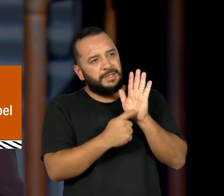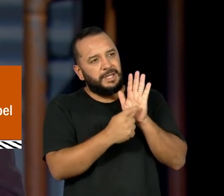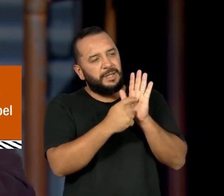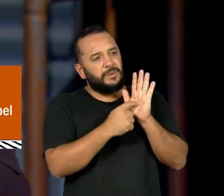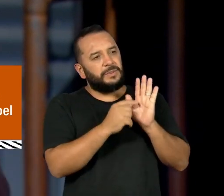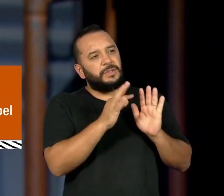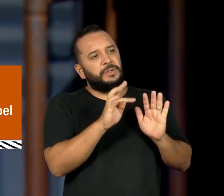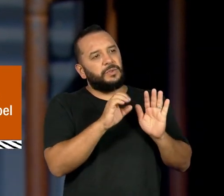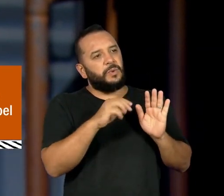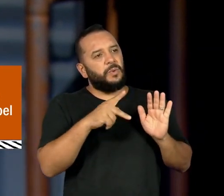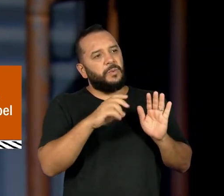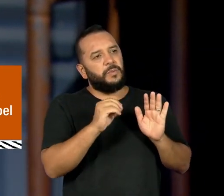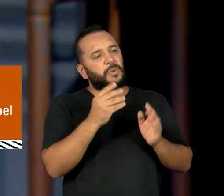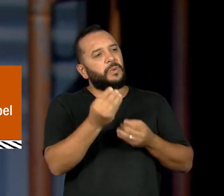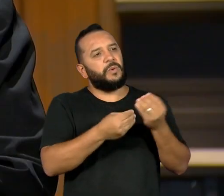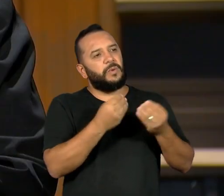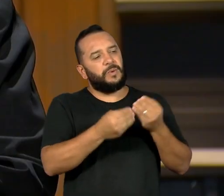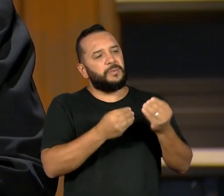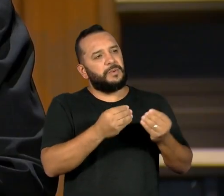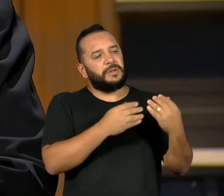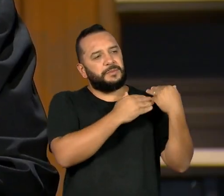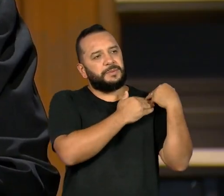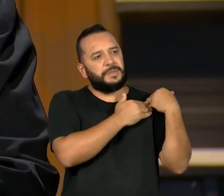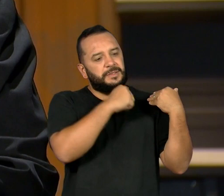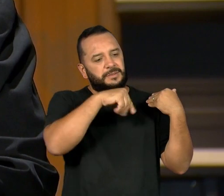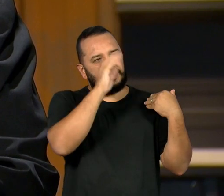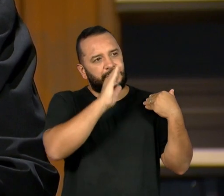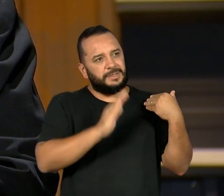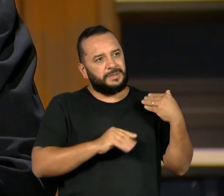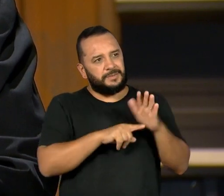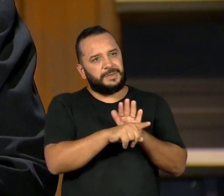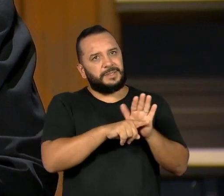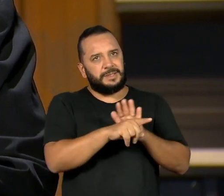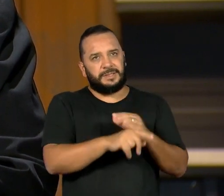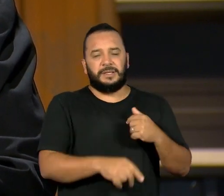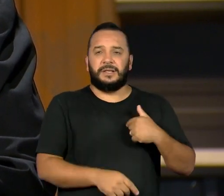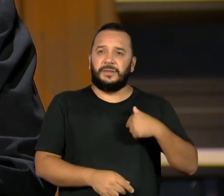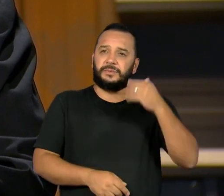papel do Brasil nessas pesquisas. O que eu sei, né, é que